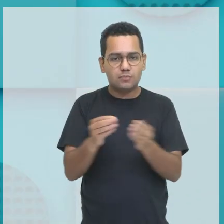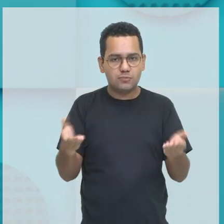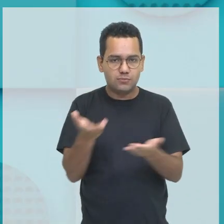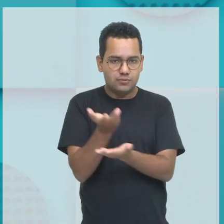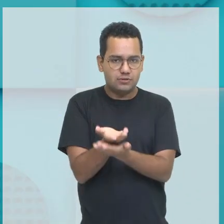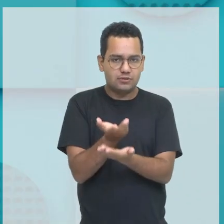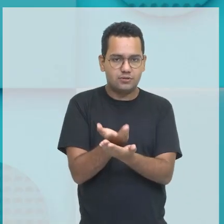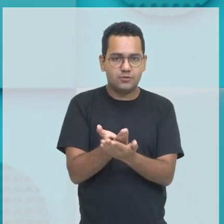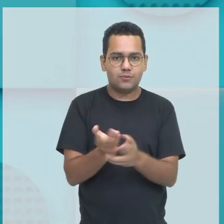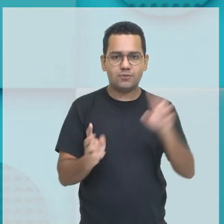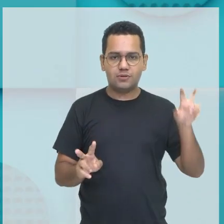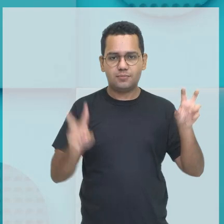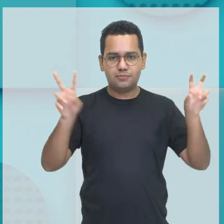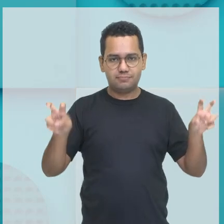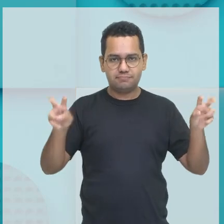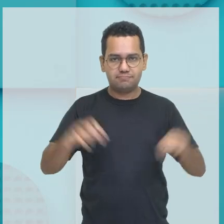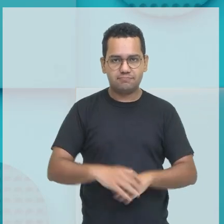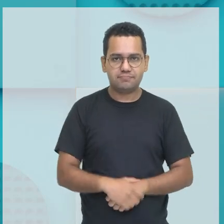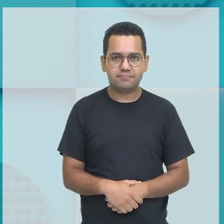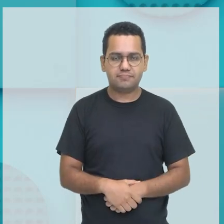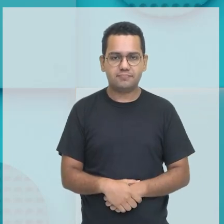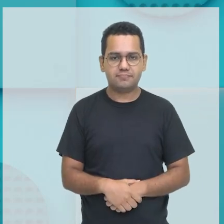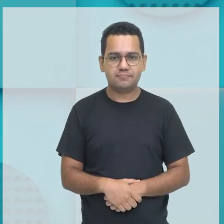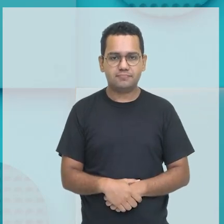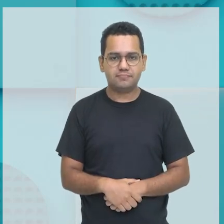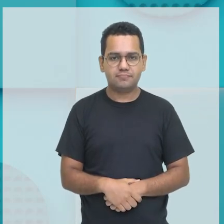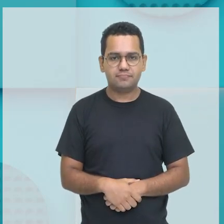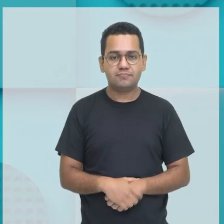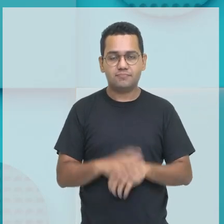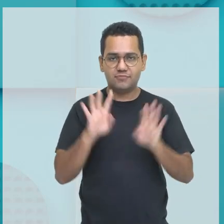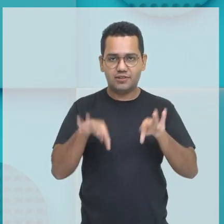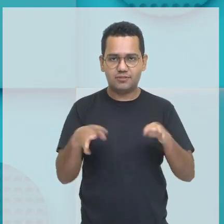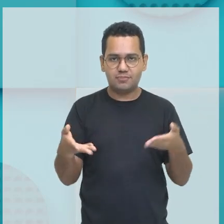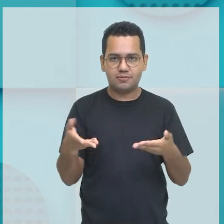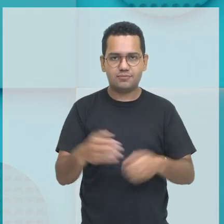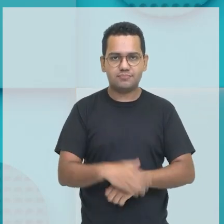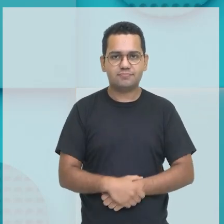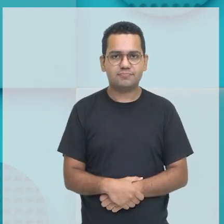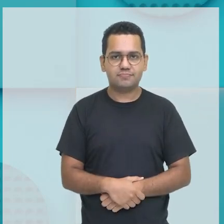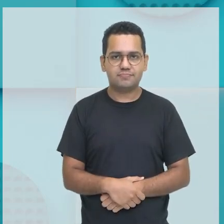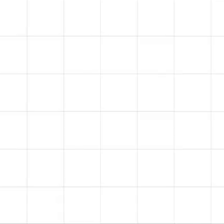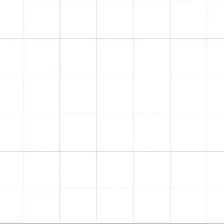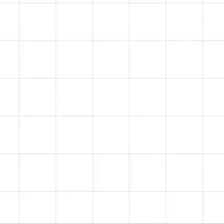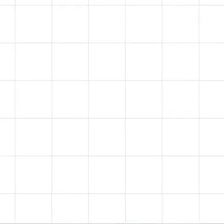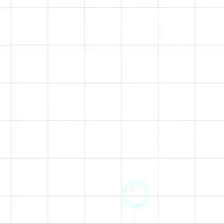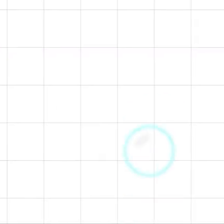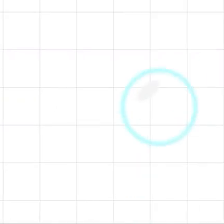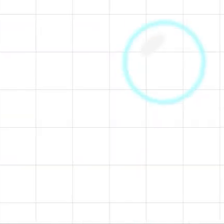minimalismo e hiperrealismo. Então, assim finalizamos esta aula.